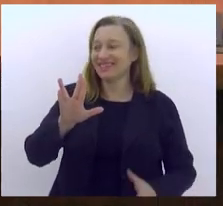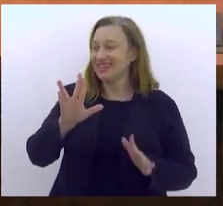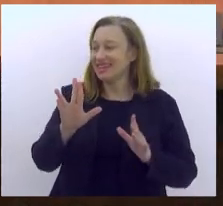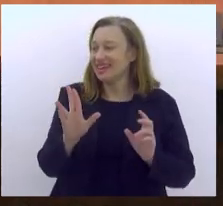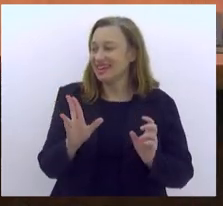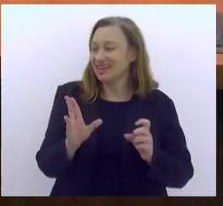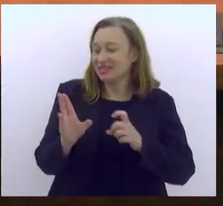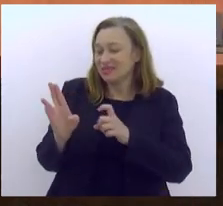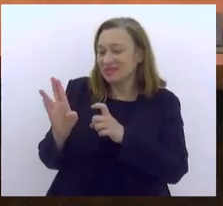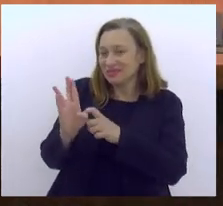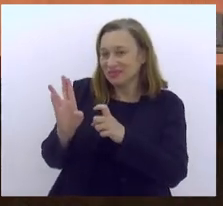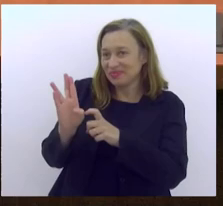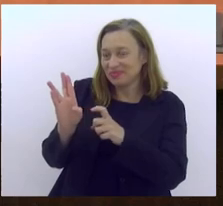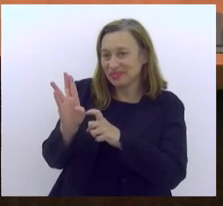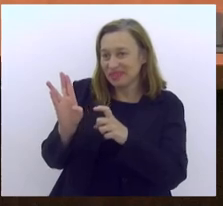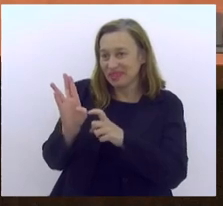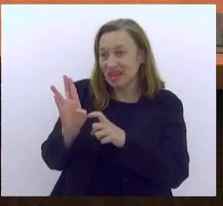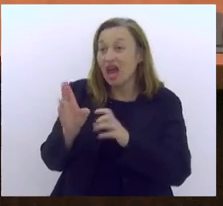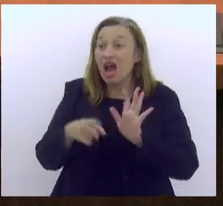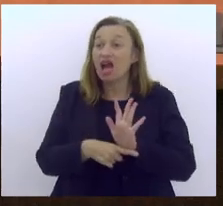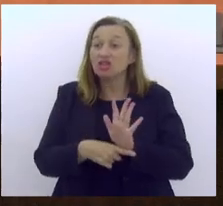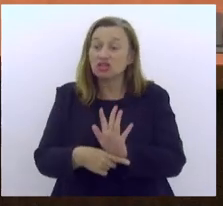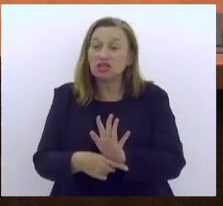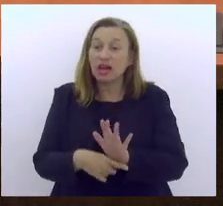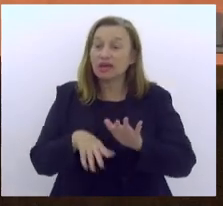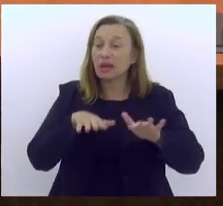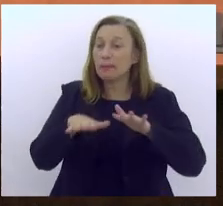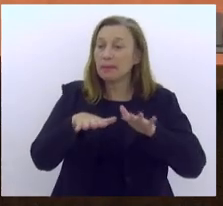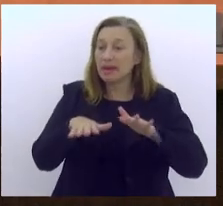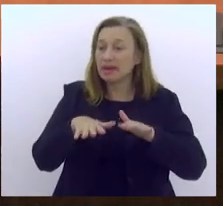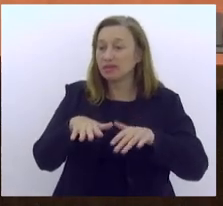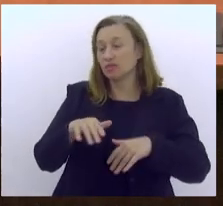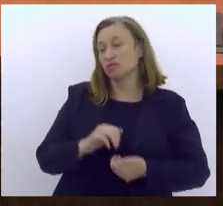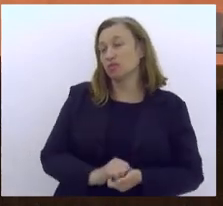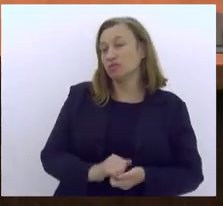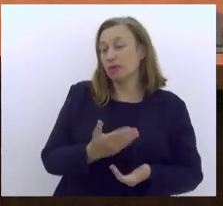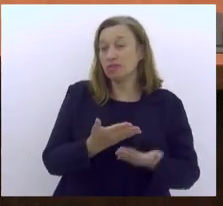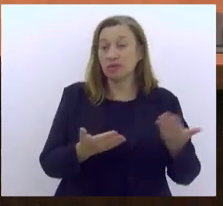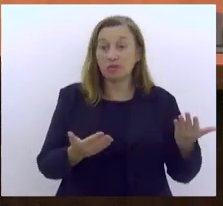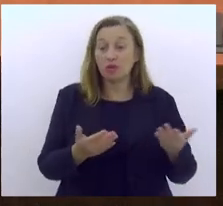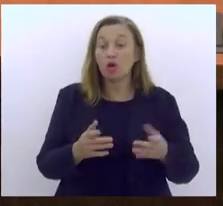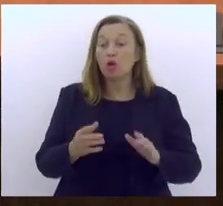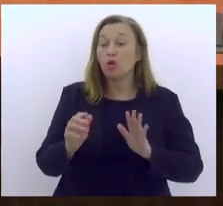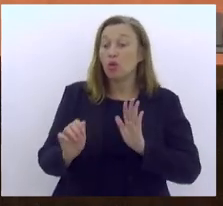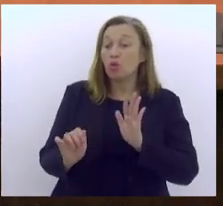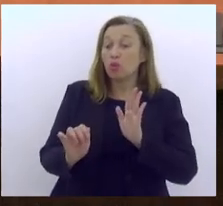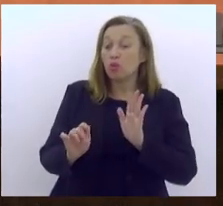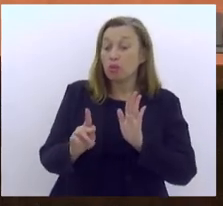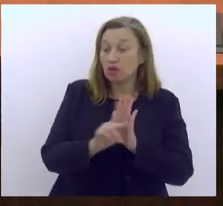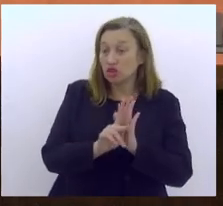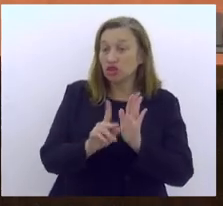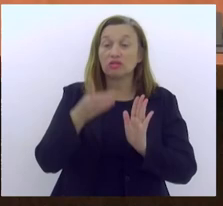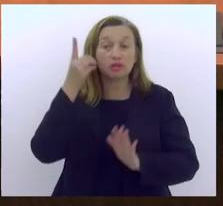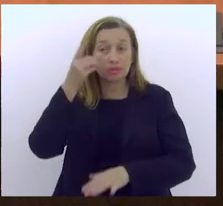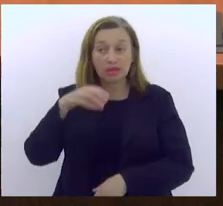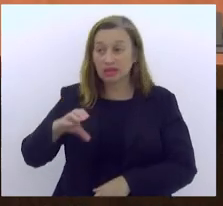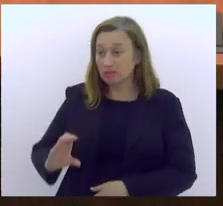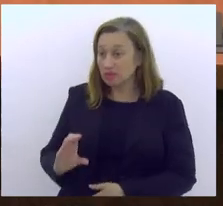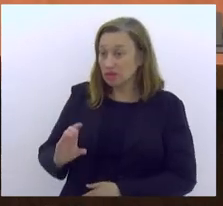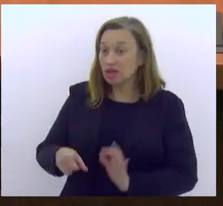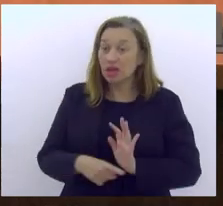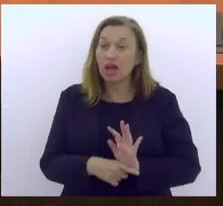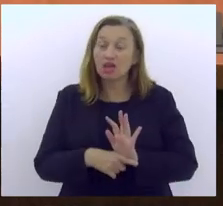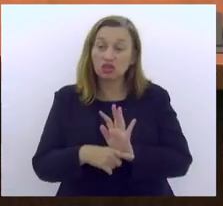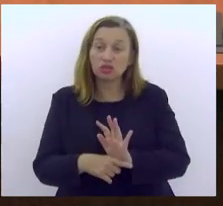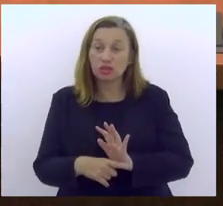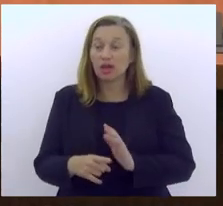quadro, muitas vezes de perda de movimento, de dores agudas. Então, o projeto do deputado Carlos Mink, que busca autorizar o